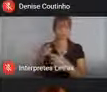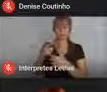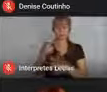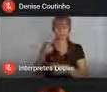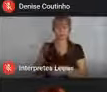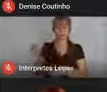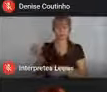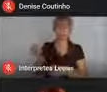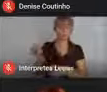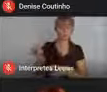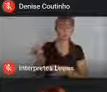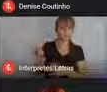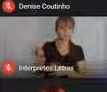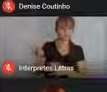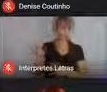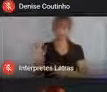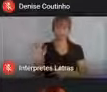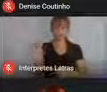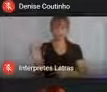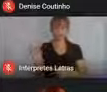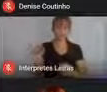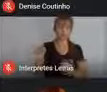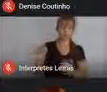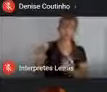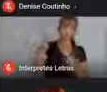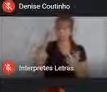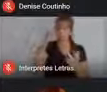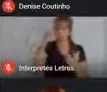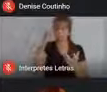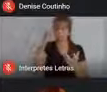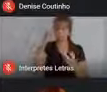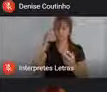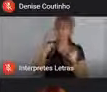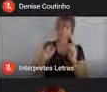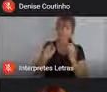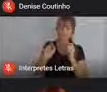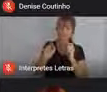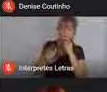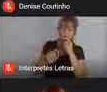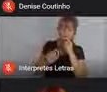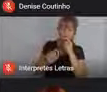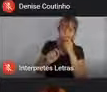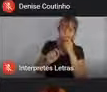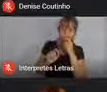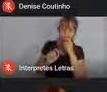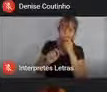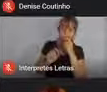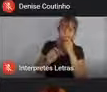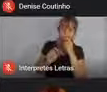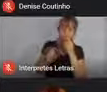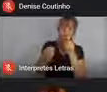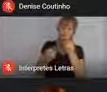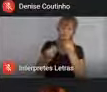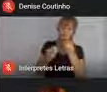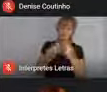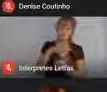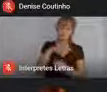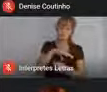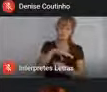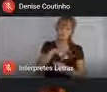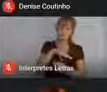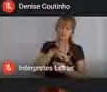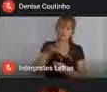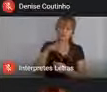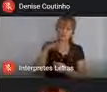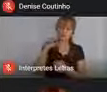por eles, nós nos perguntamos até que ponto o português regional